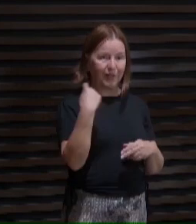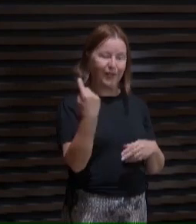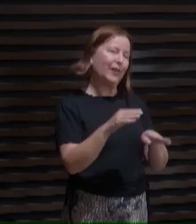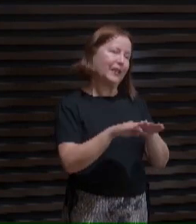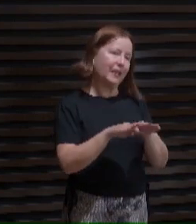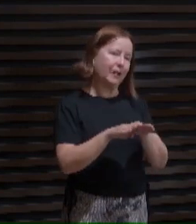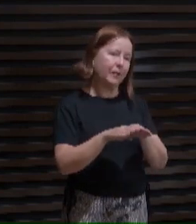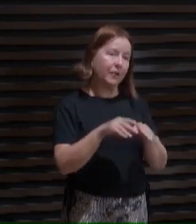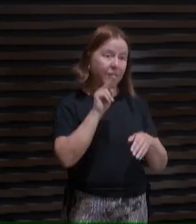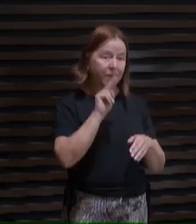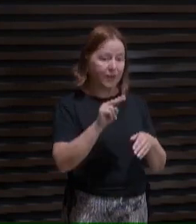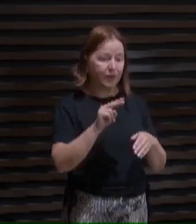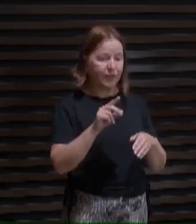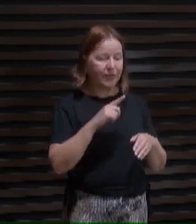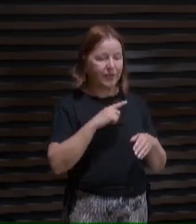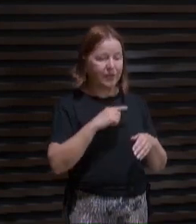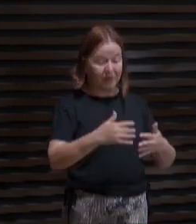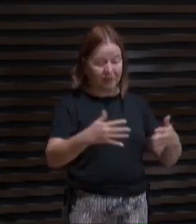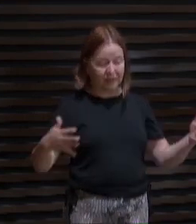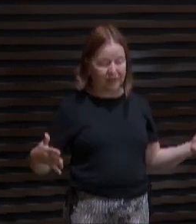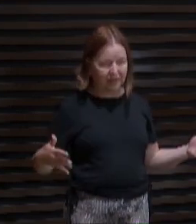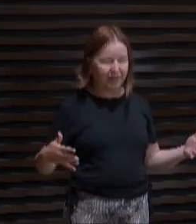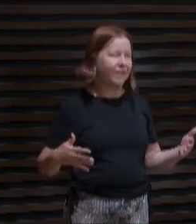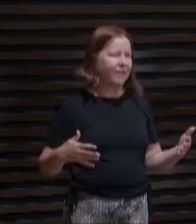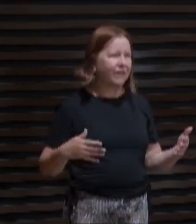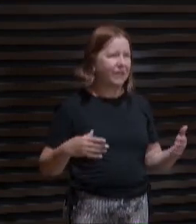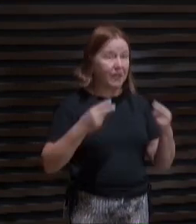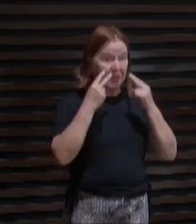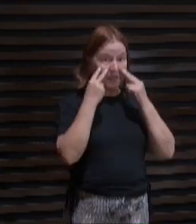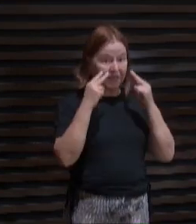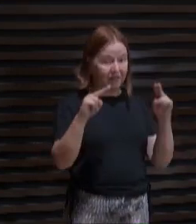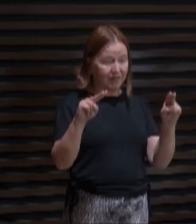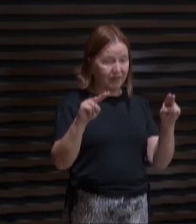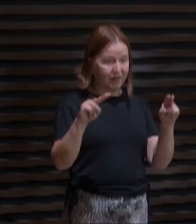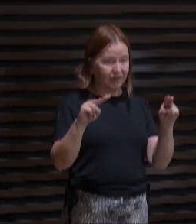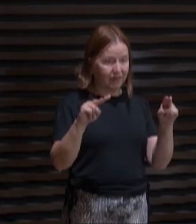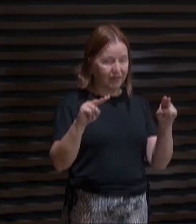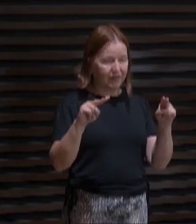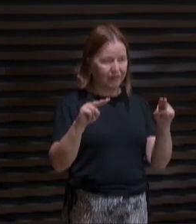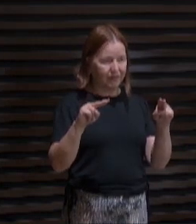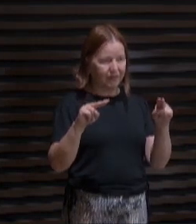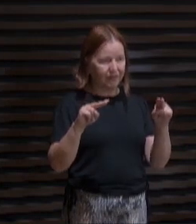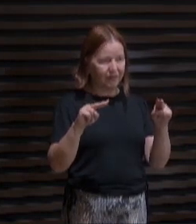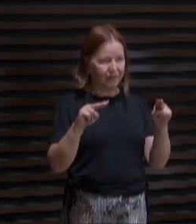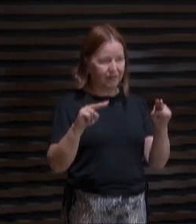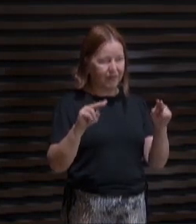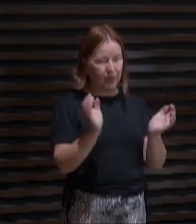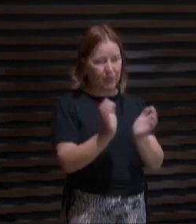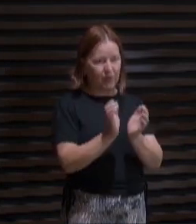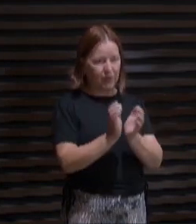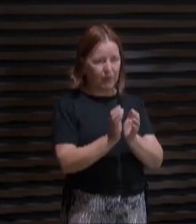visto que temos a rodear-nos uma tão grande nuvem de testemunhas daquela turma lá do